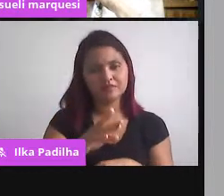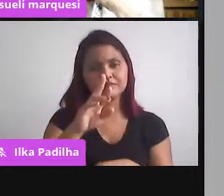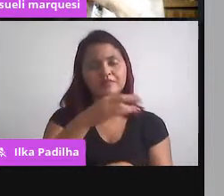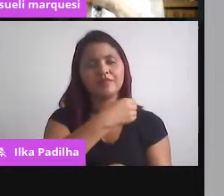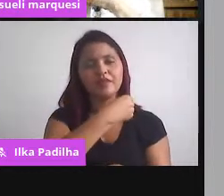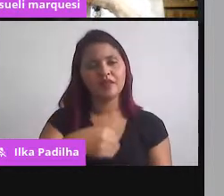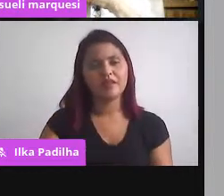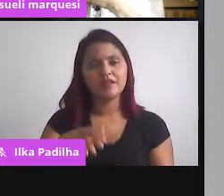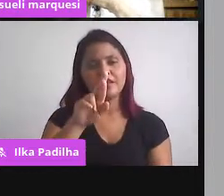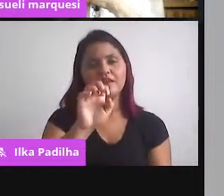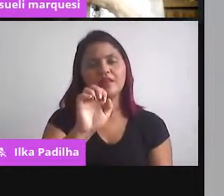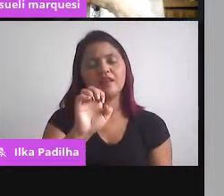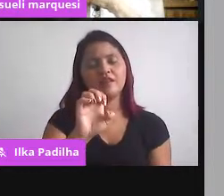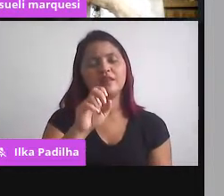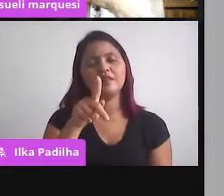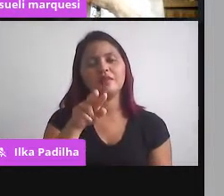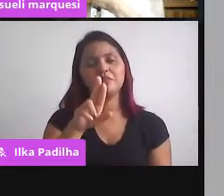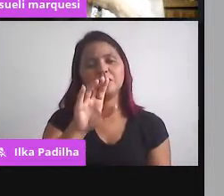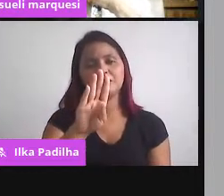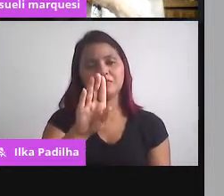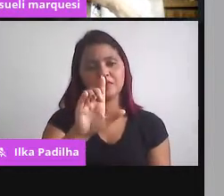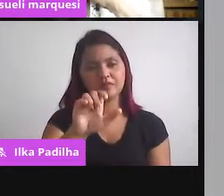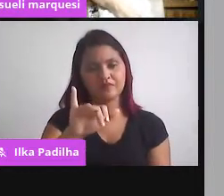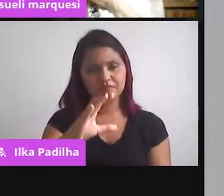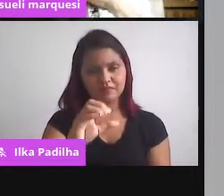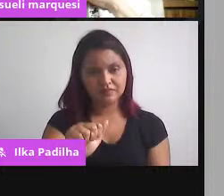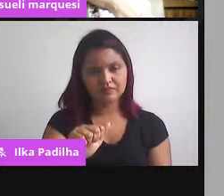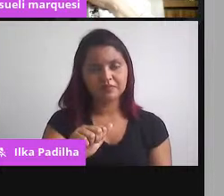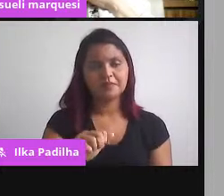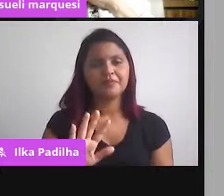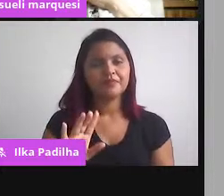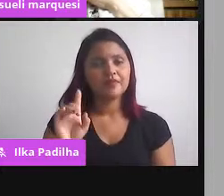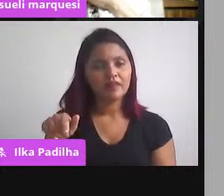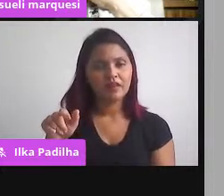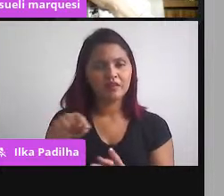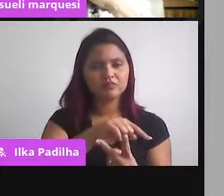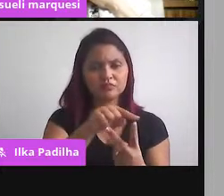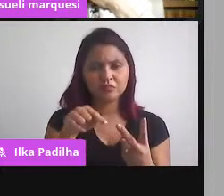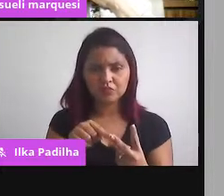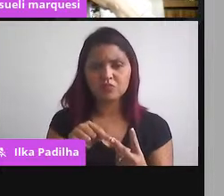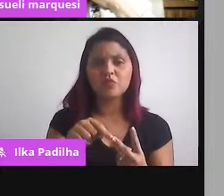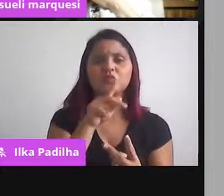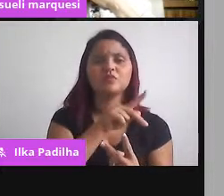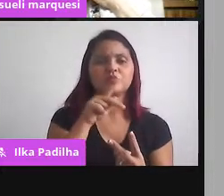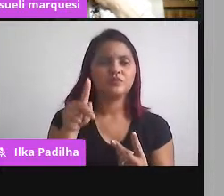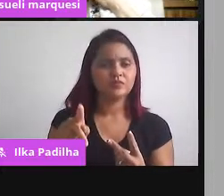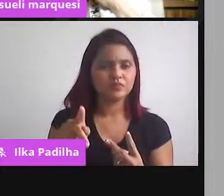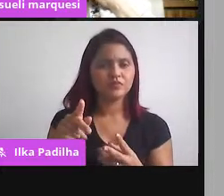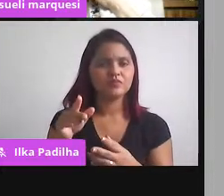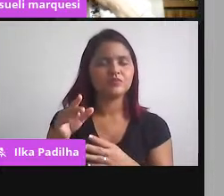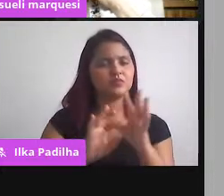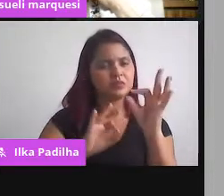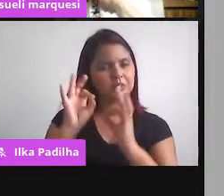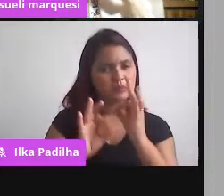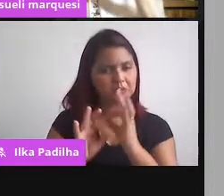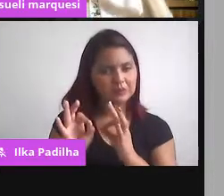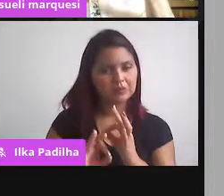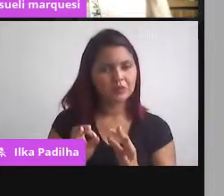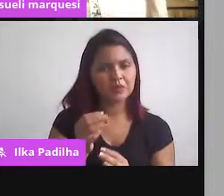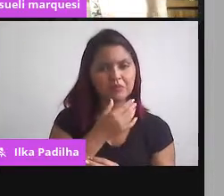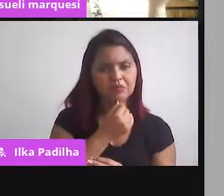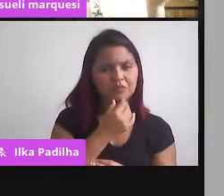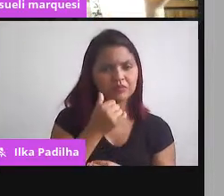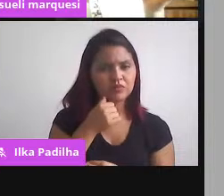pela professora Ana Lúcia e pelo professor Francisco Bueno, em que